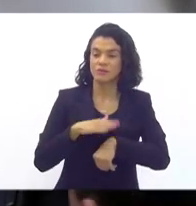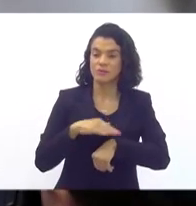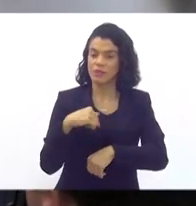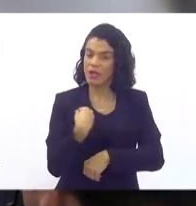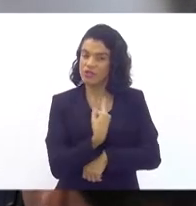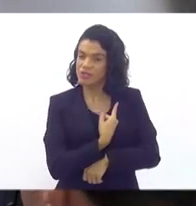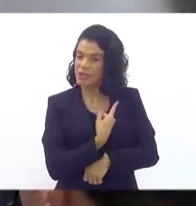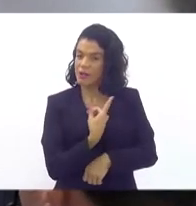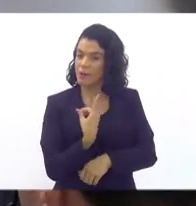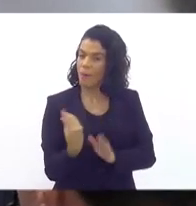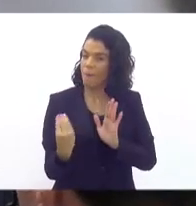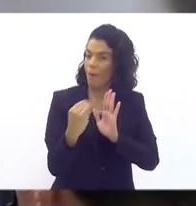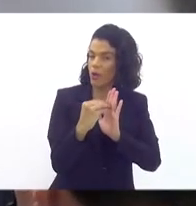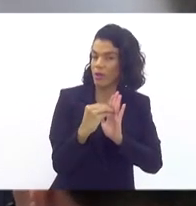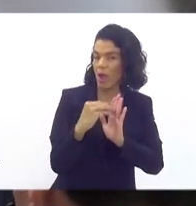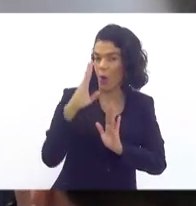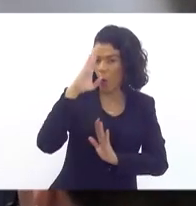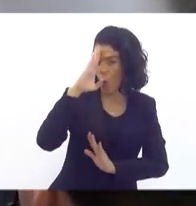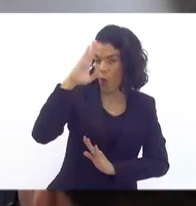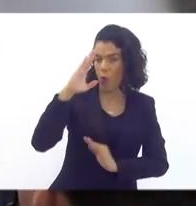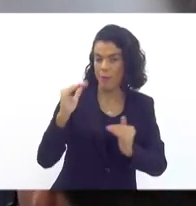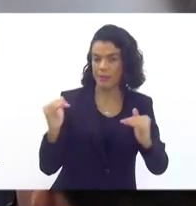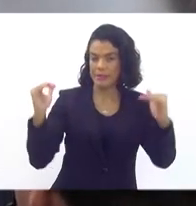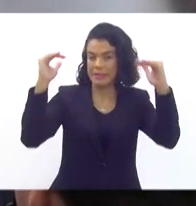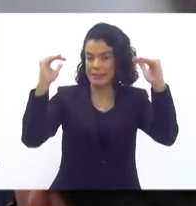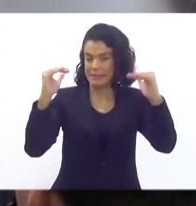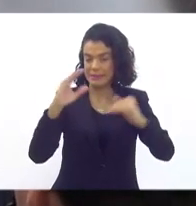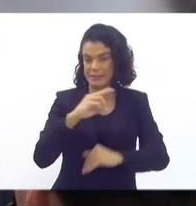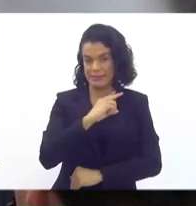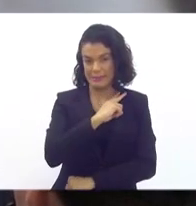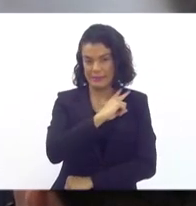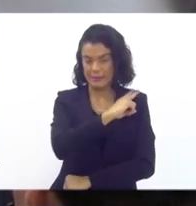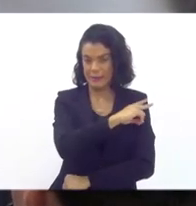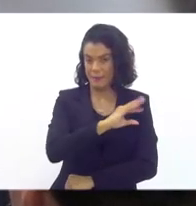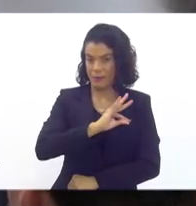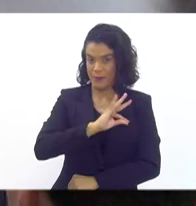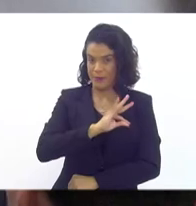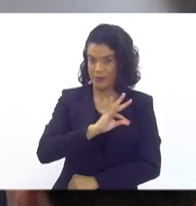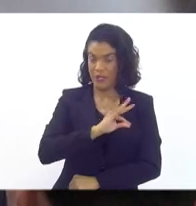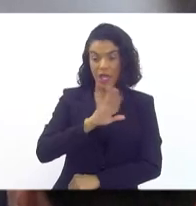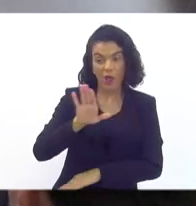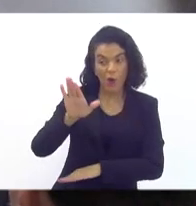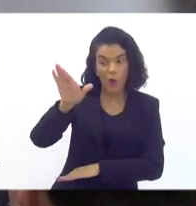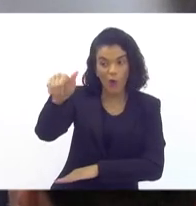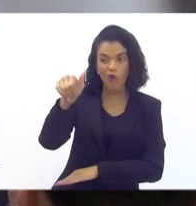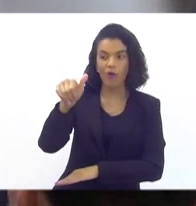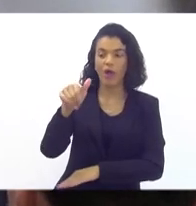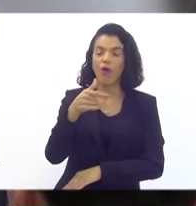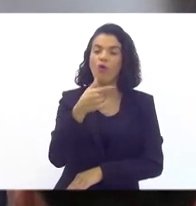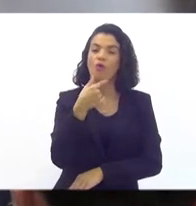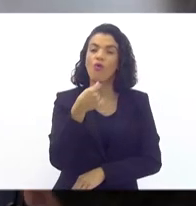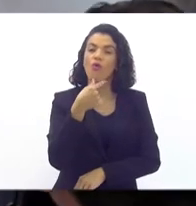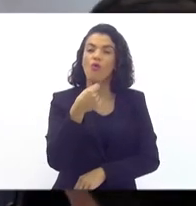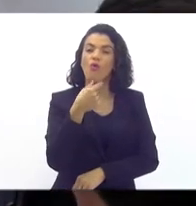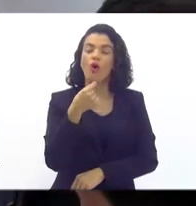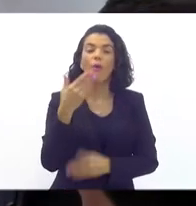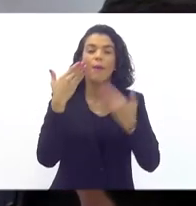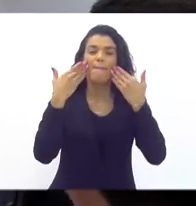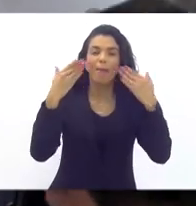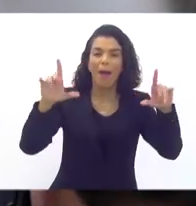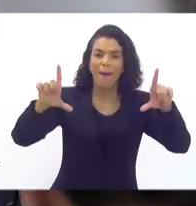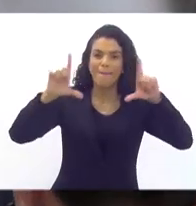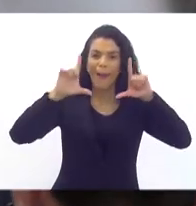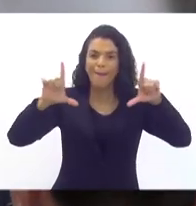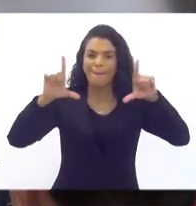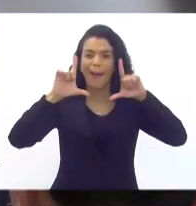gente não colocar o comandante da Polícia Militar a gente colocar o segundo de ninguém que é o cara que talvez seja o grande comunidade